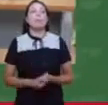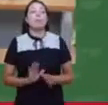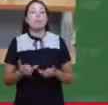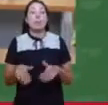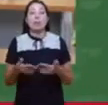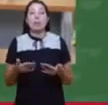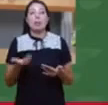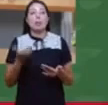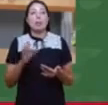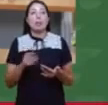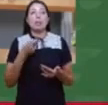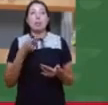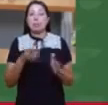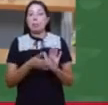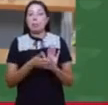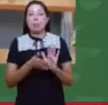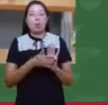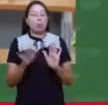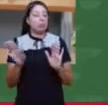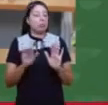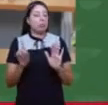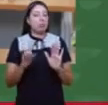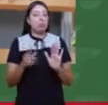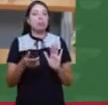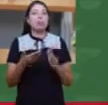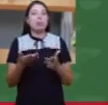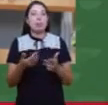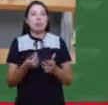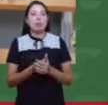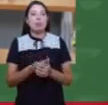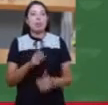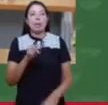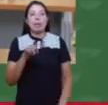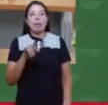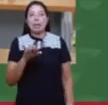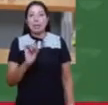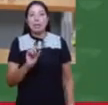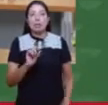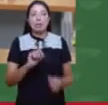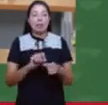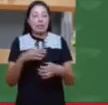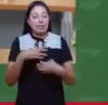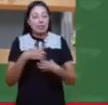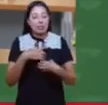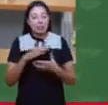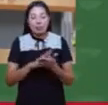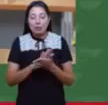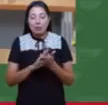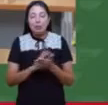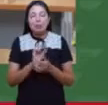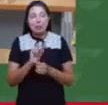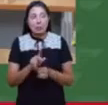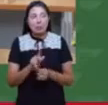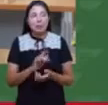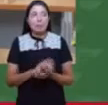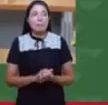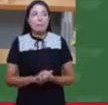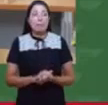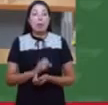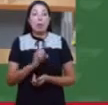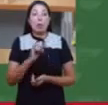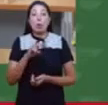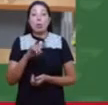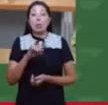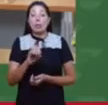Então, não queremos essa emenda, né? Não queremos essa emenda. O Arlindo De forma. não faz nenhum sentido, né? Muito bem, o Dair.